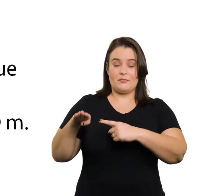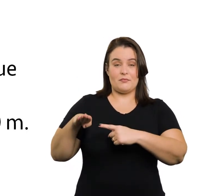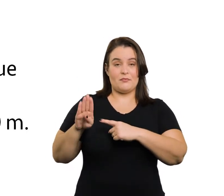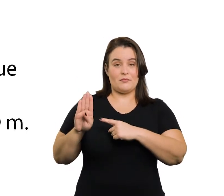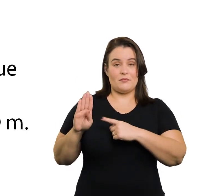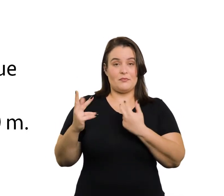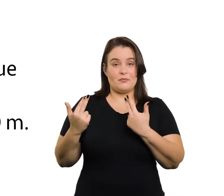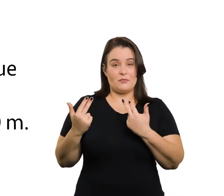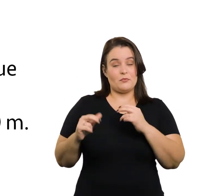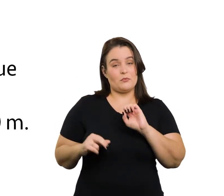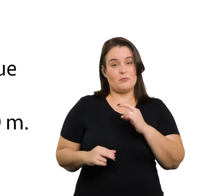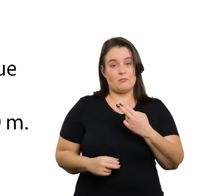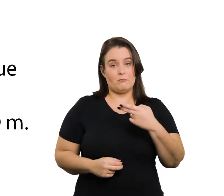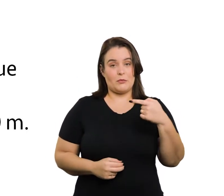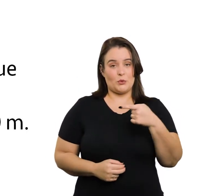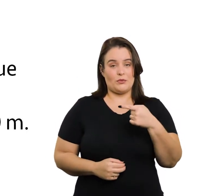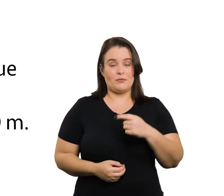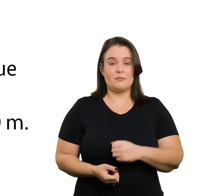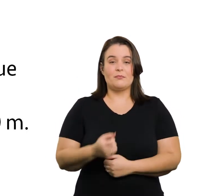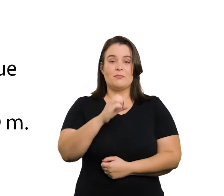ou menor que